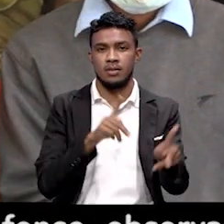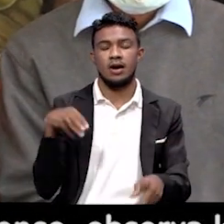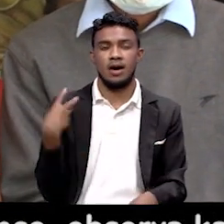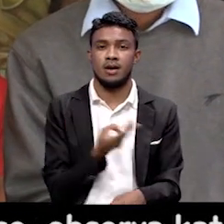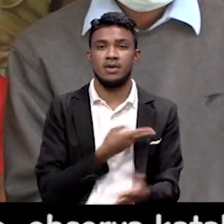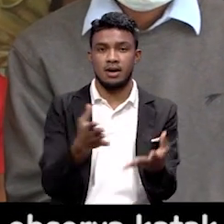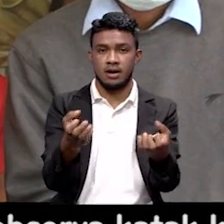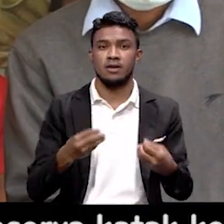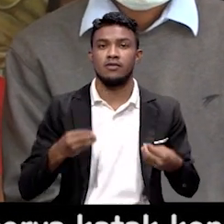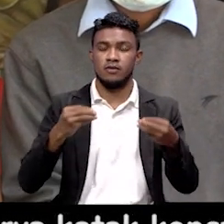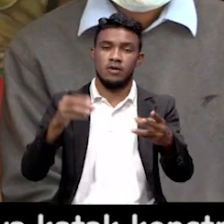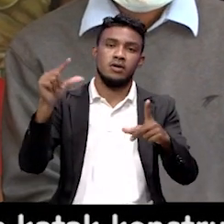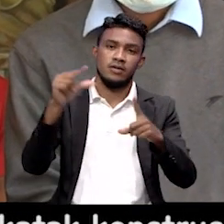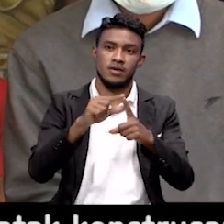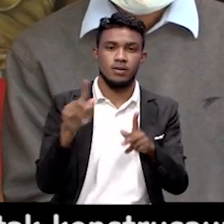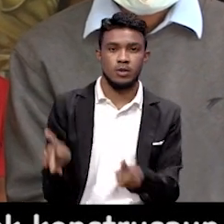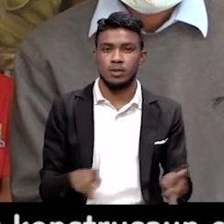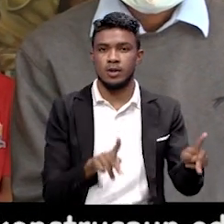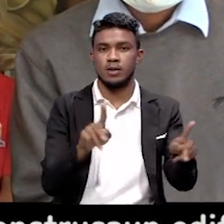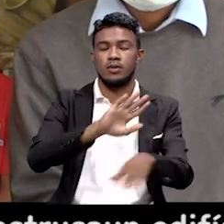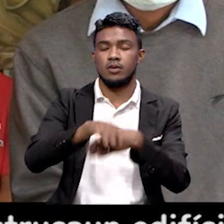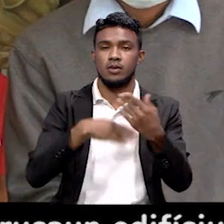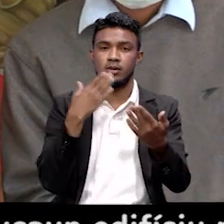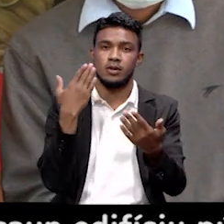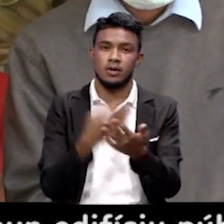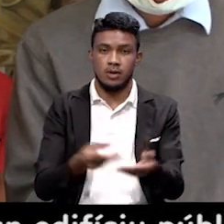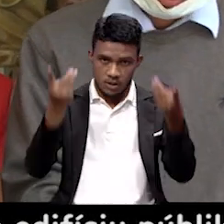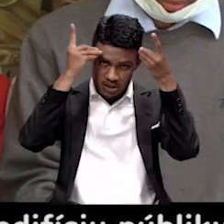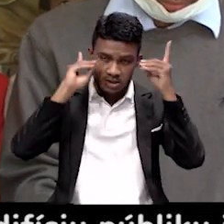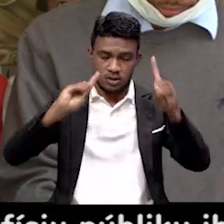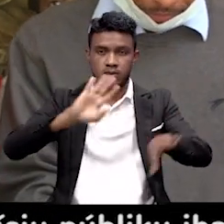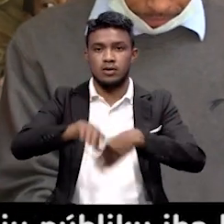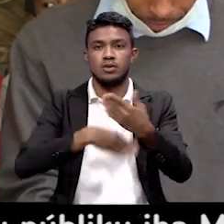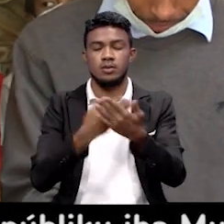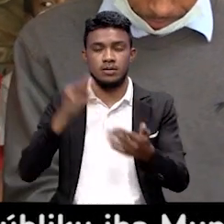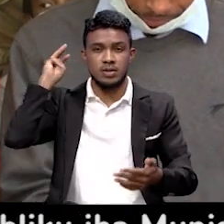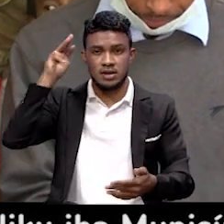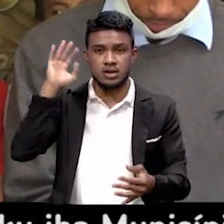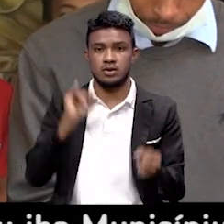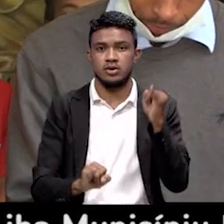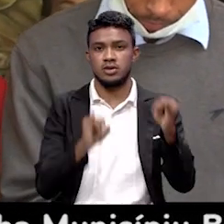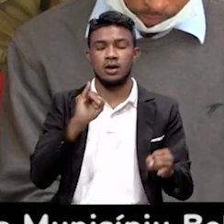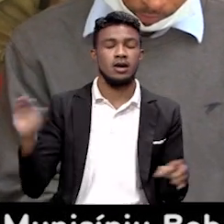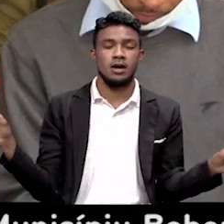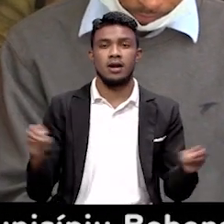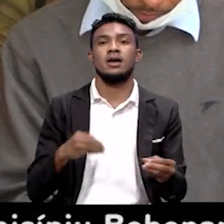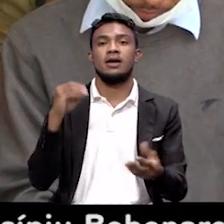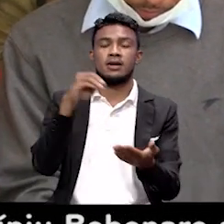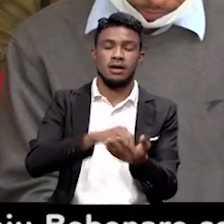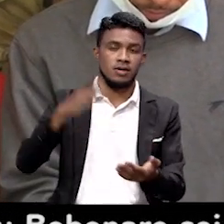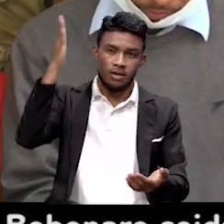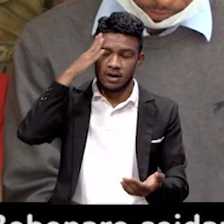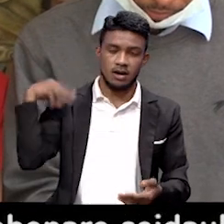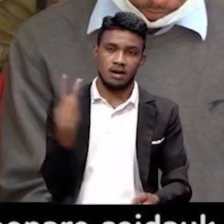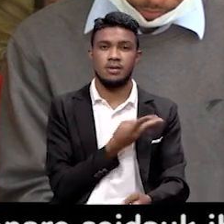que informa, ba público katak se decisão hirakne Ministério Justiça la tau consideração mai amine